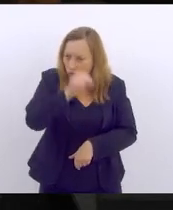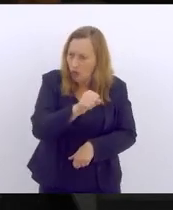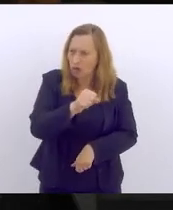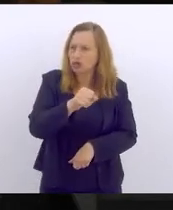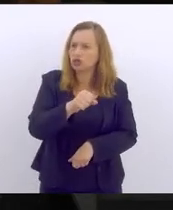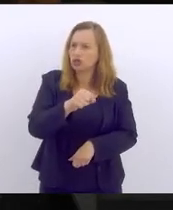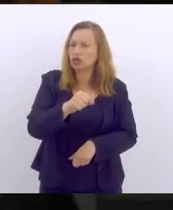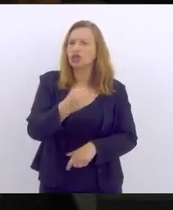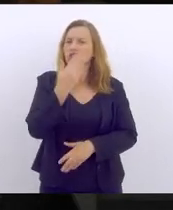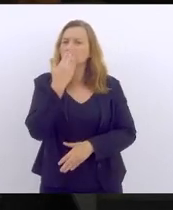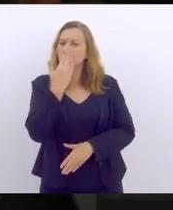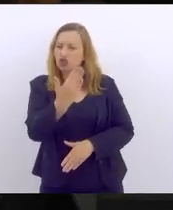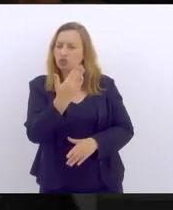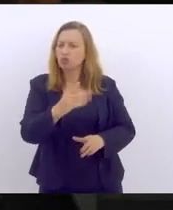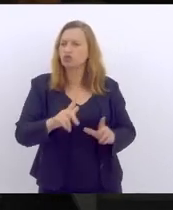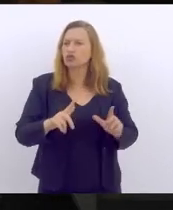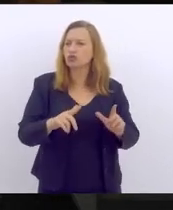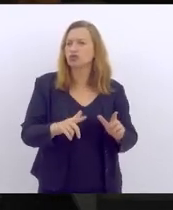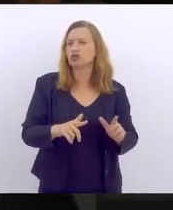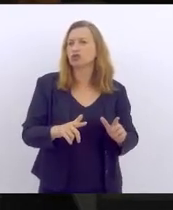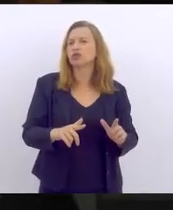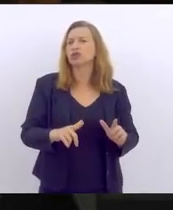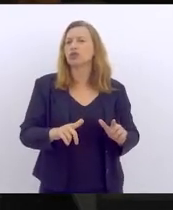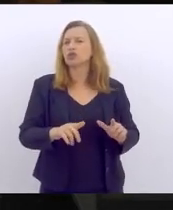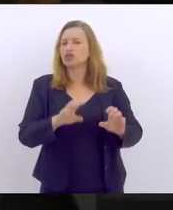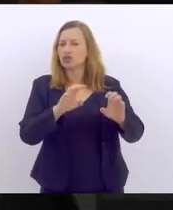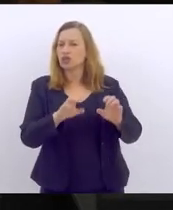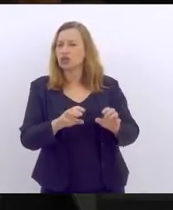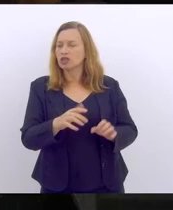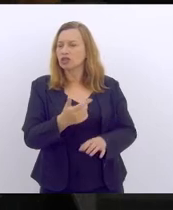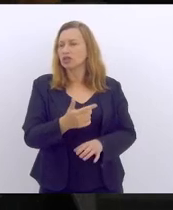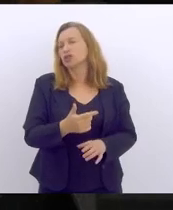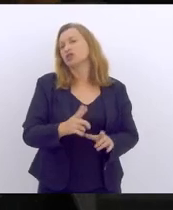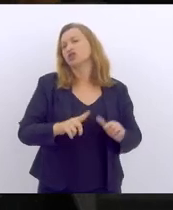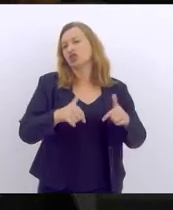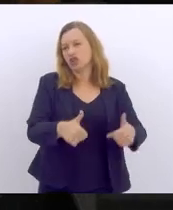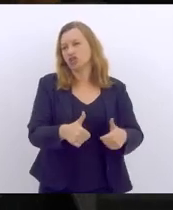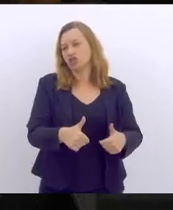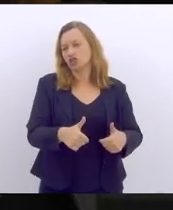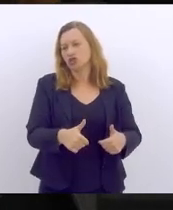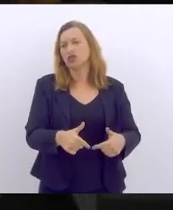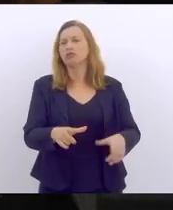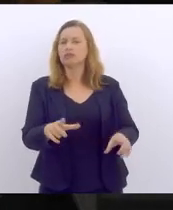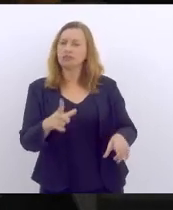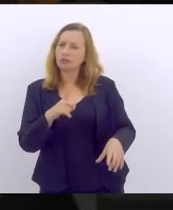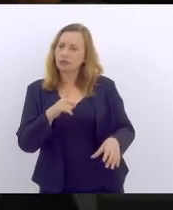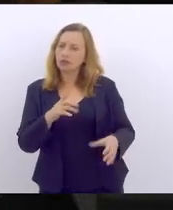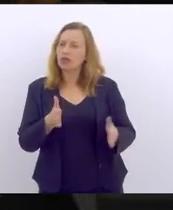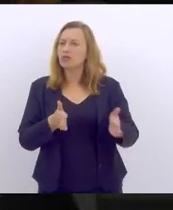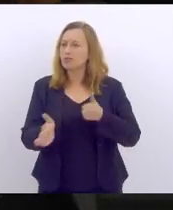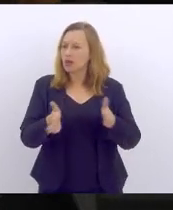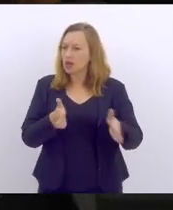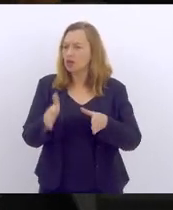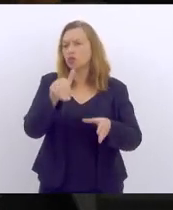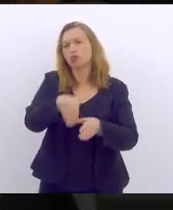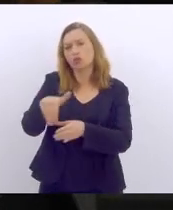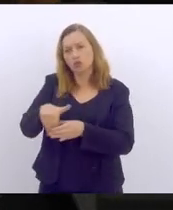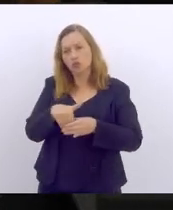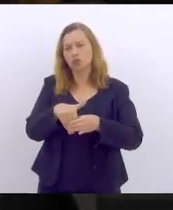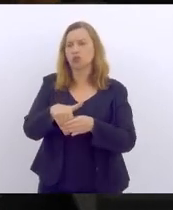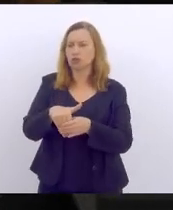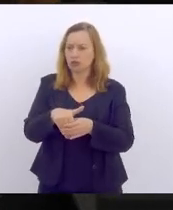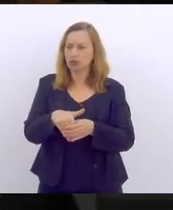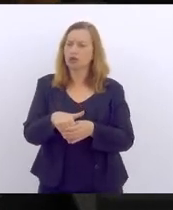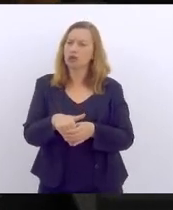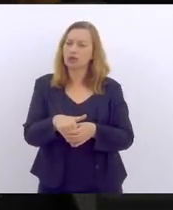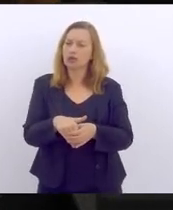esse tipo de atitude nós estamos em campanha política cada um tem a sua